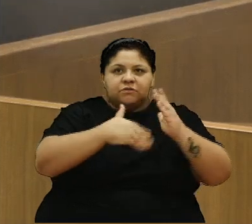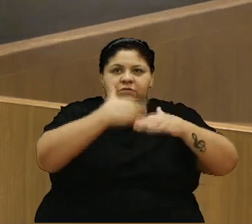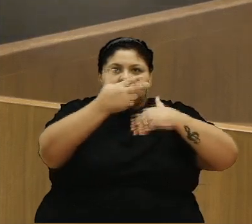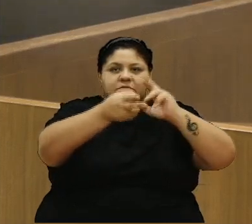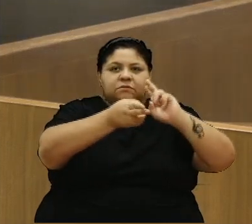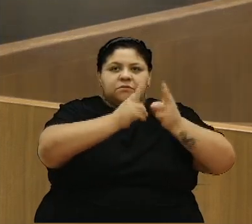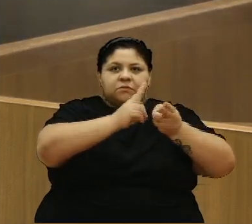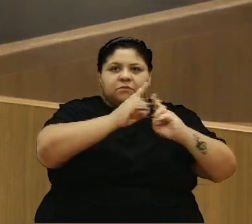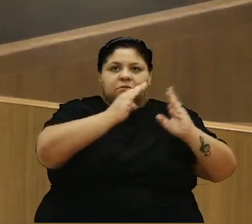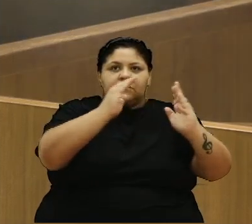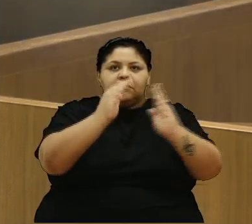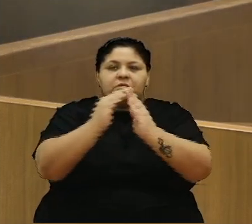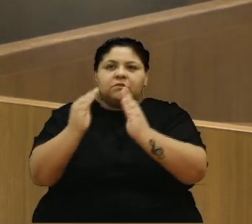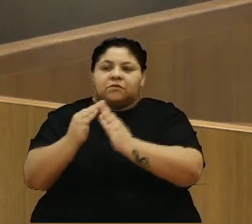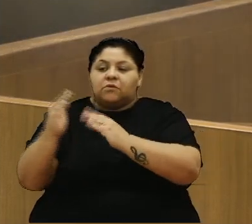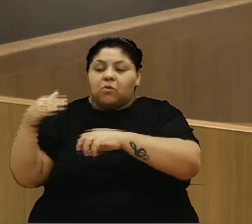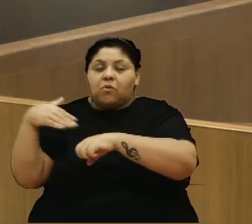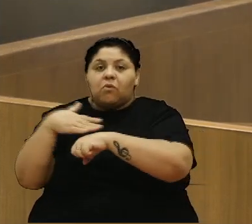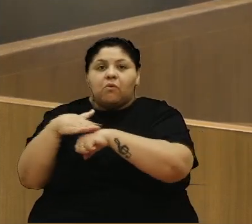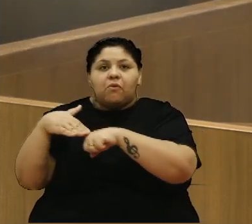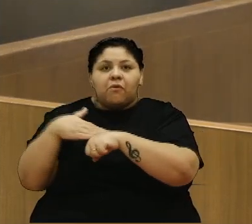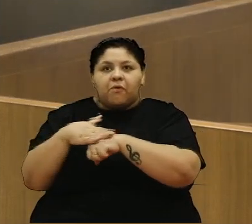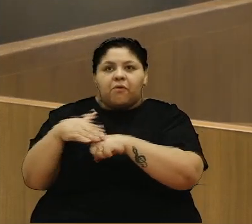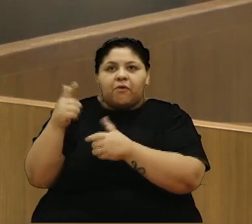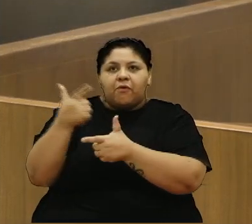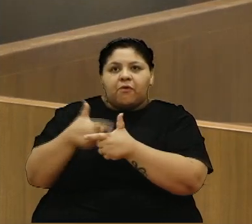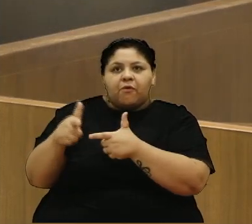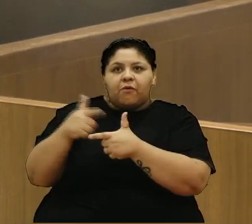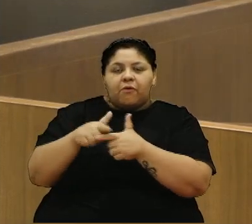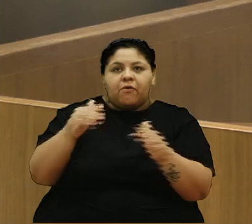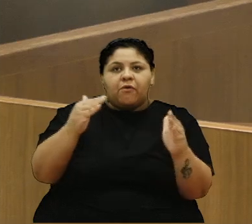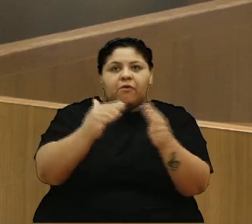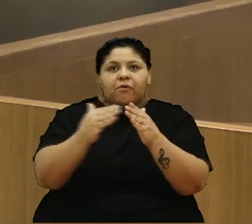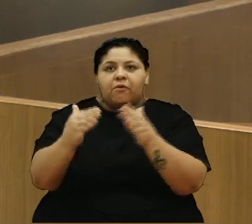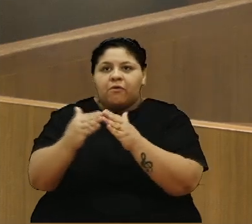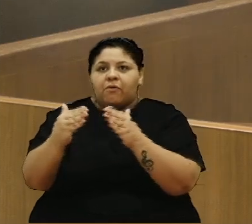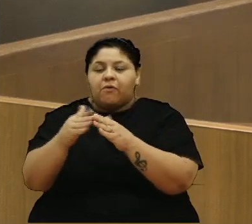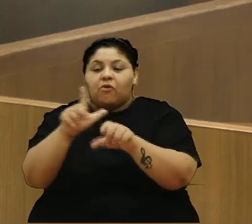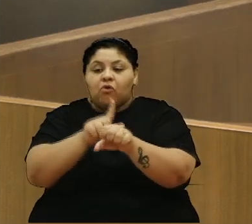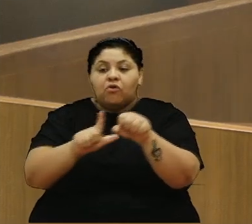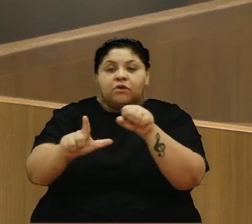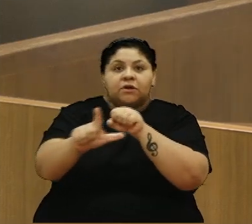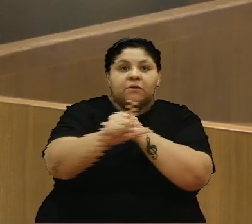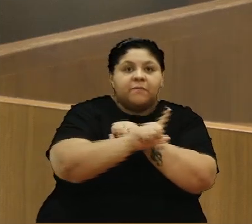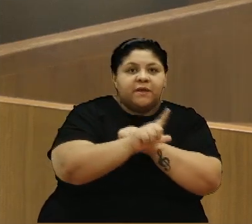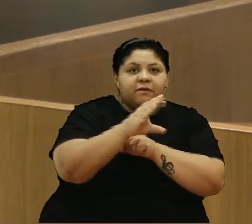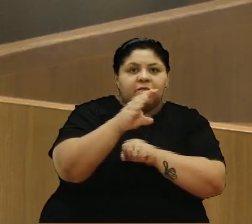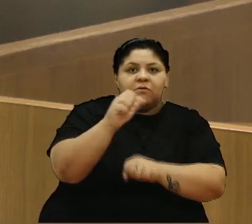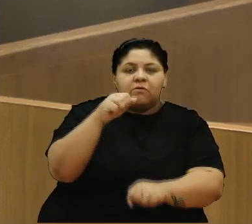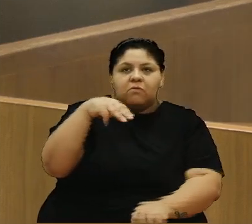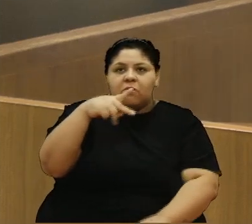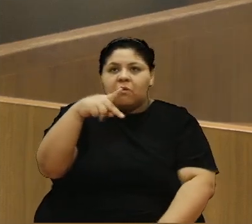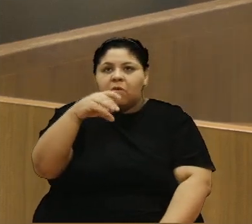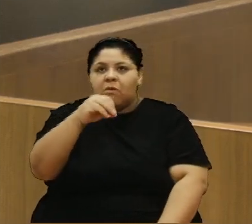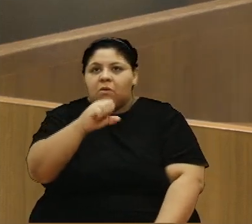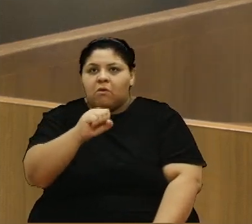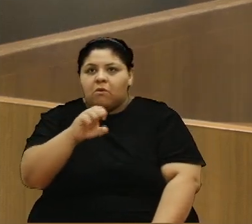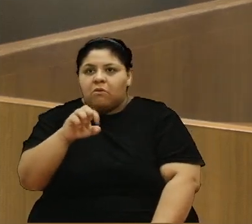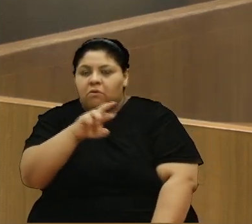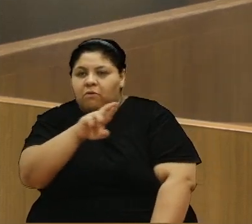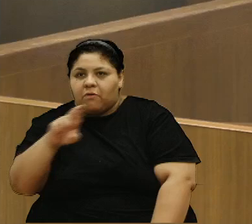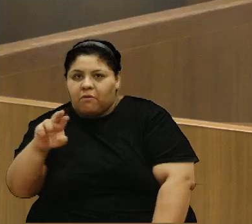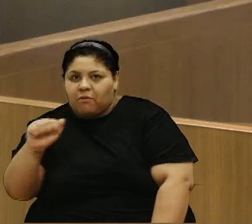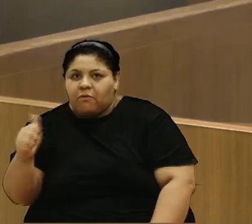Urbano e Habitação, conversar sobre o problema habitacional do loteamento Campos da Serra. Então, primeiramente, queria agradecer,